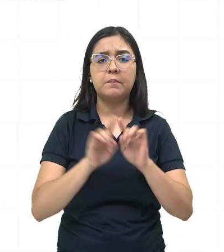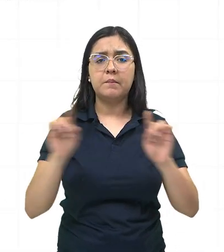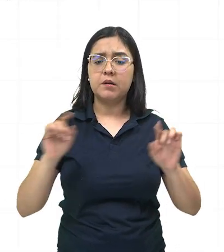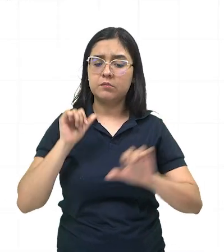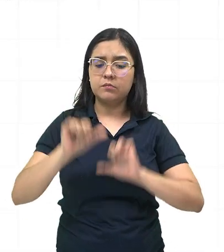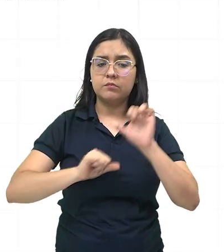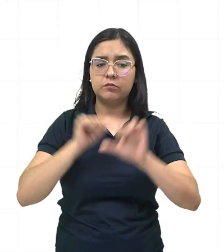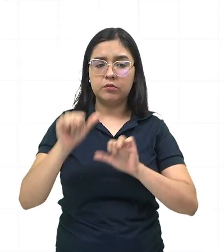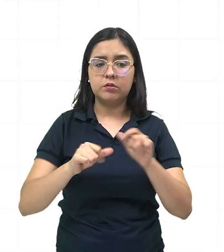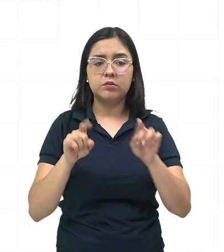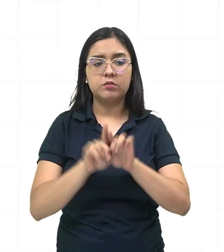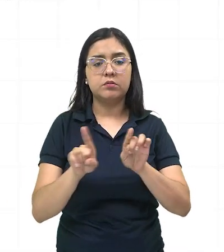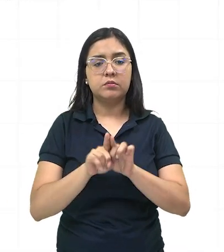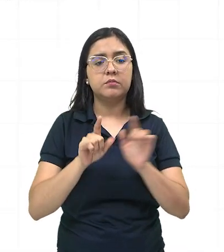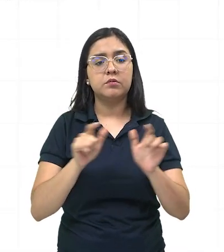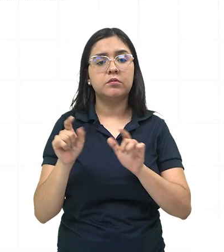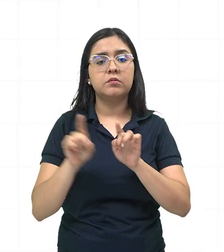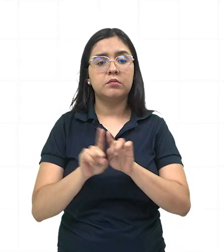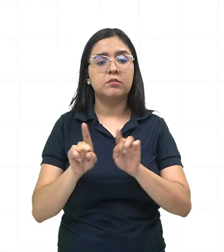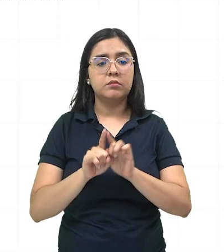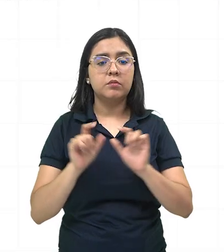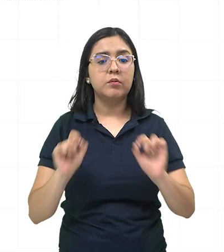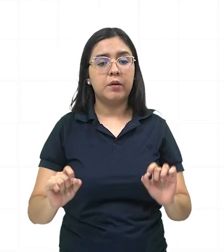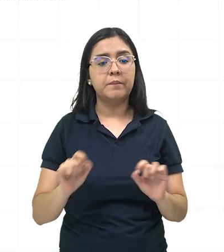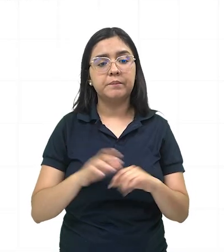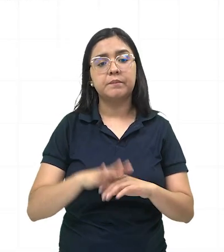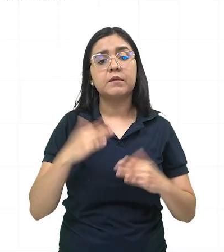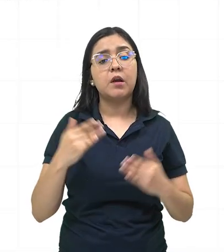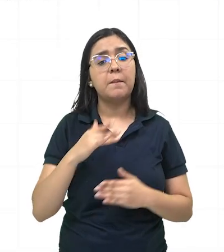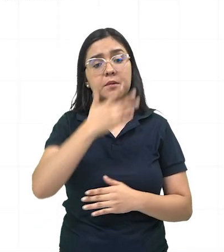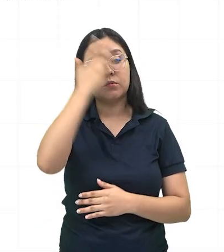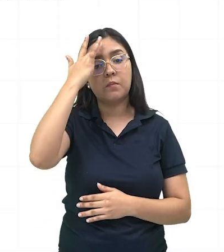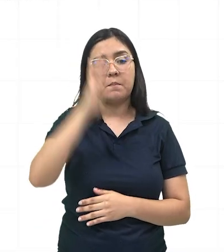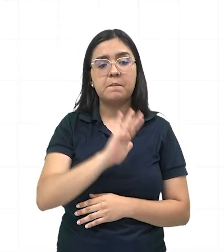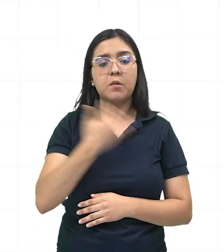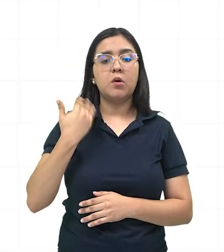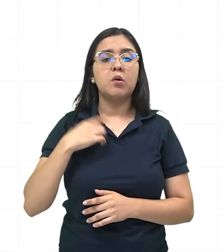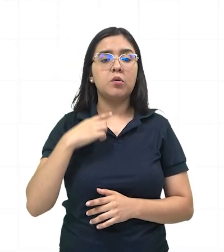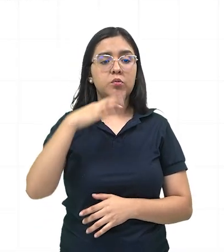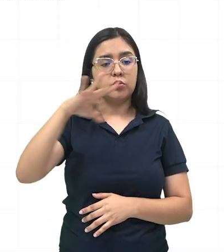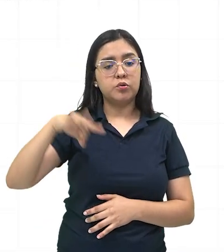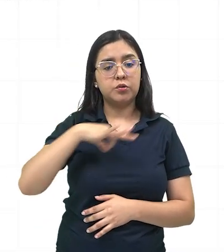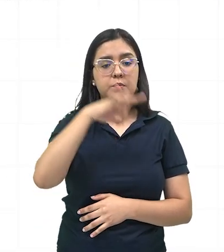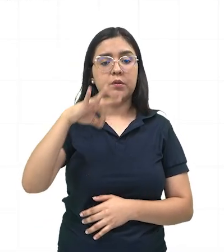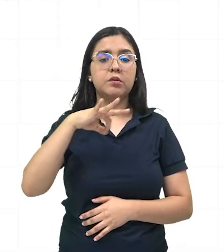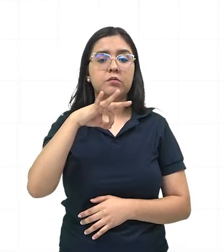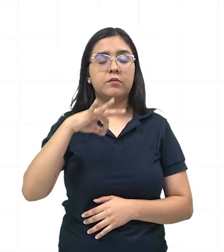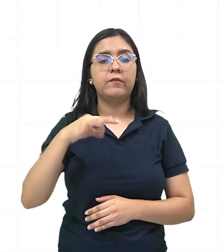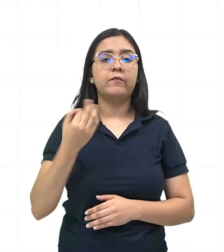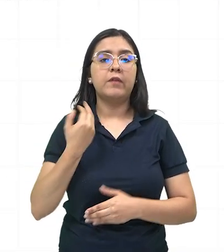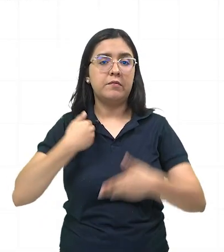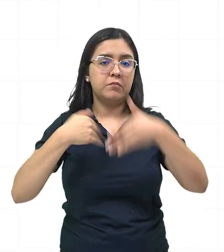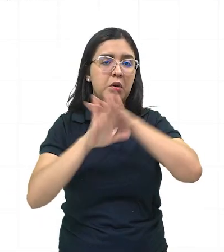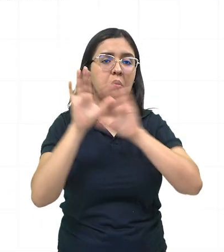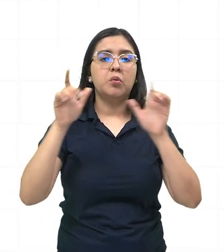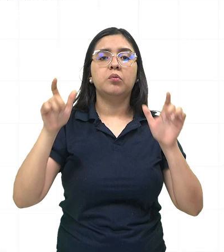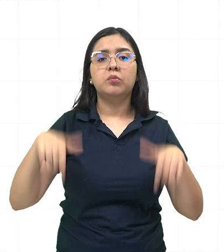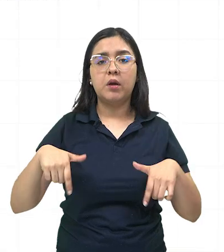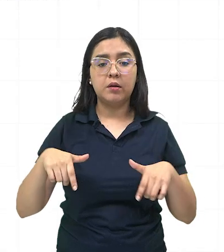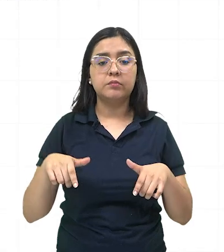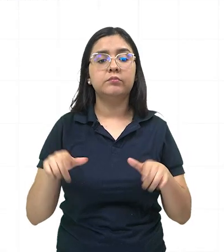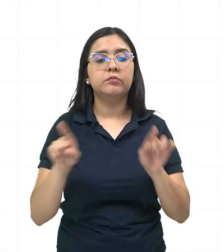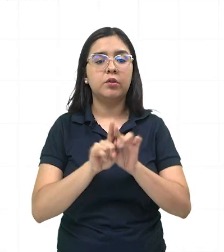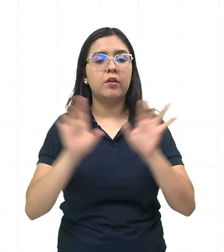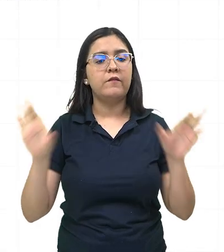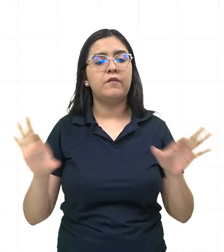de plano de existência e de estado, no qual, ao morrer, o espírito se dirige a outra dimensão e ele